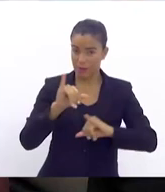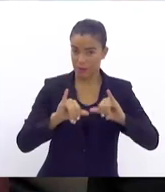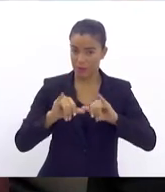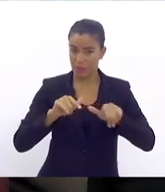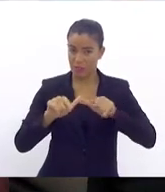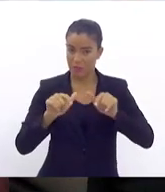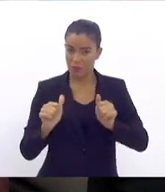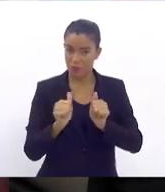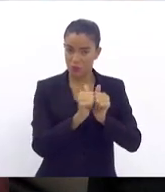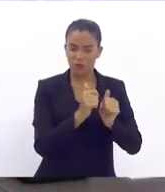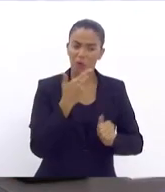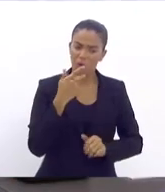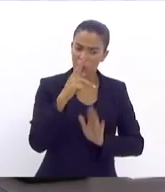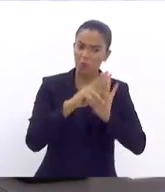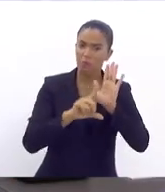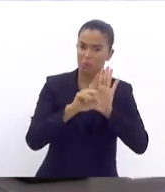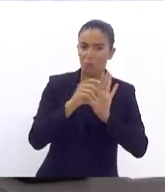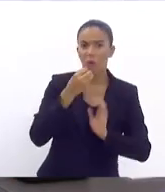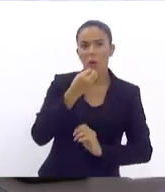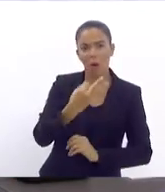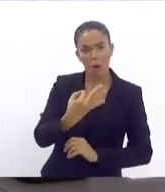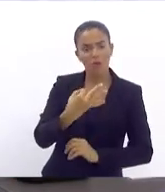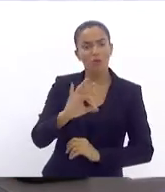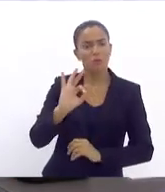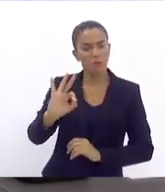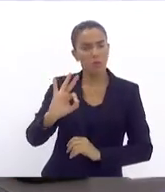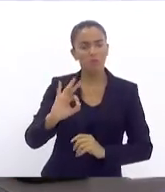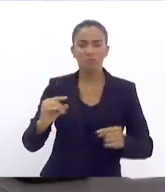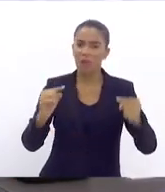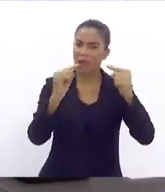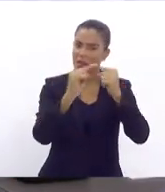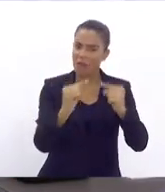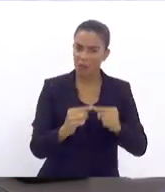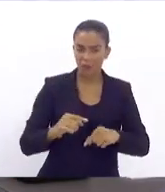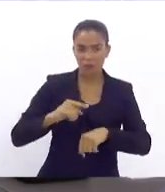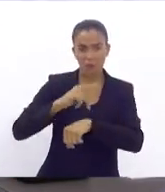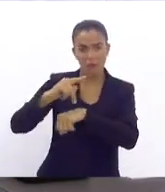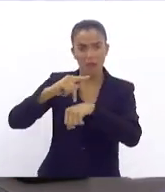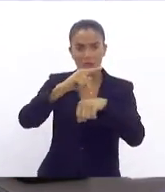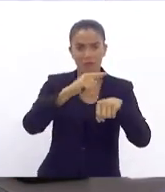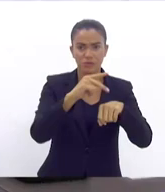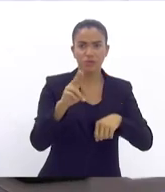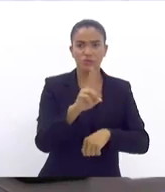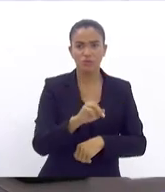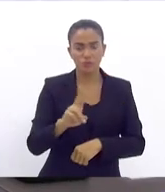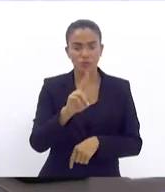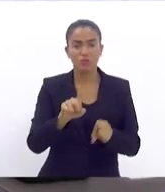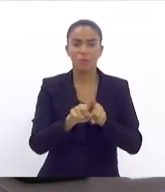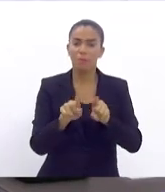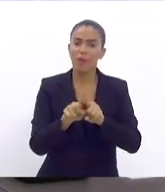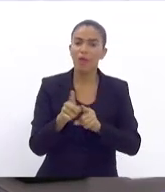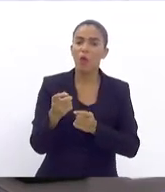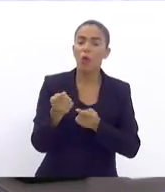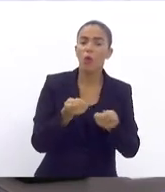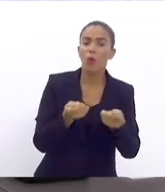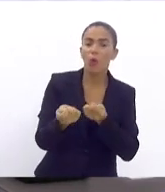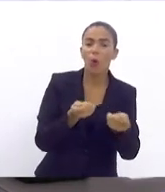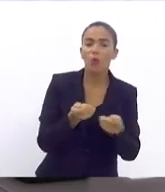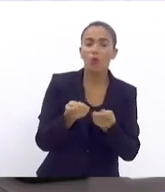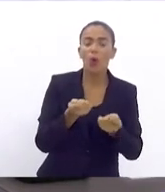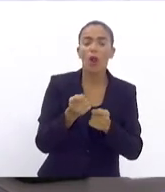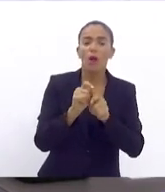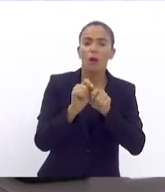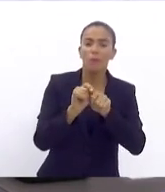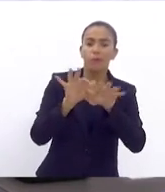que diz que o projeto é muito bom e adequado, outros países têm usado isso, que isso aprimora o controle de emissão de